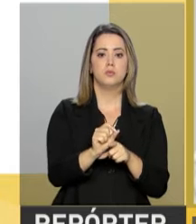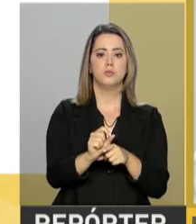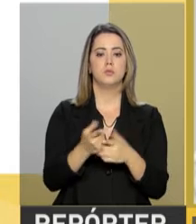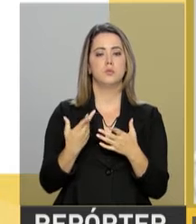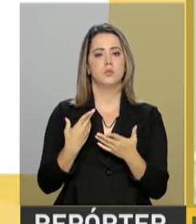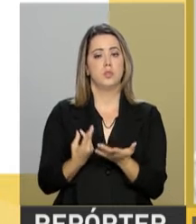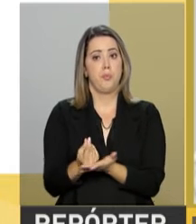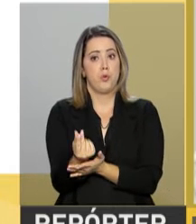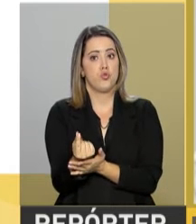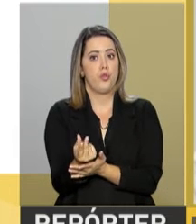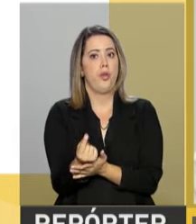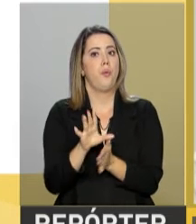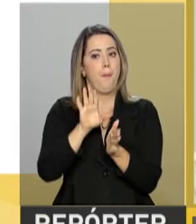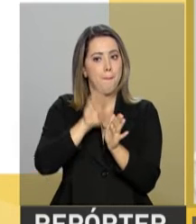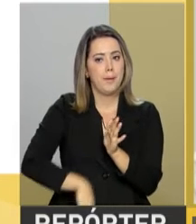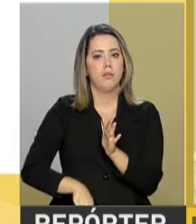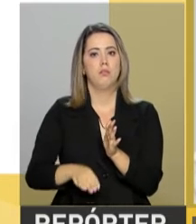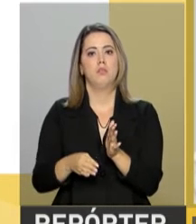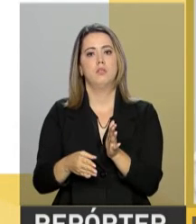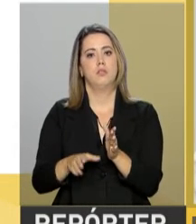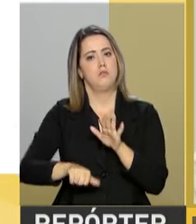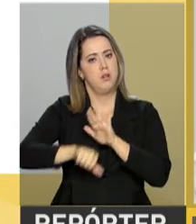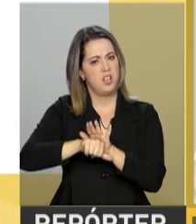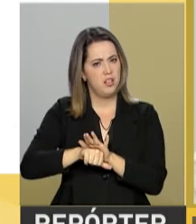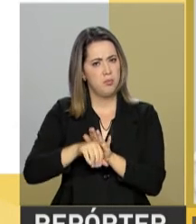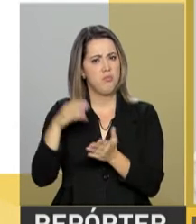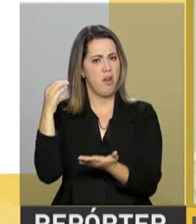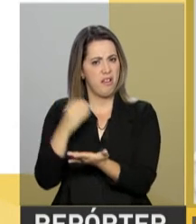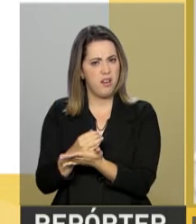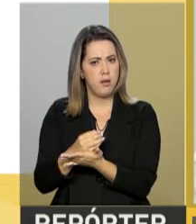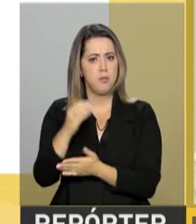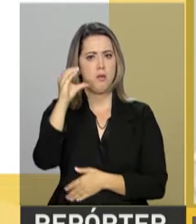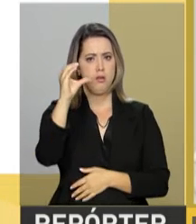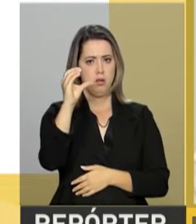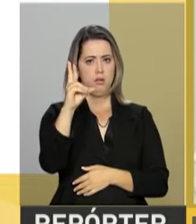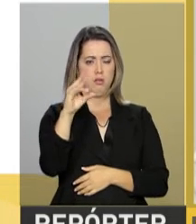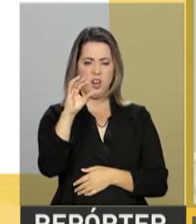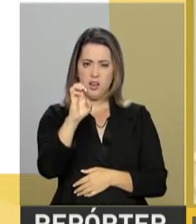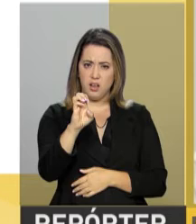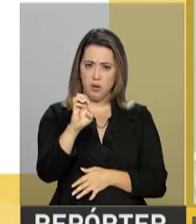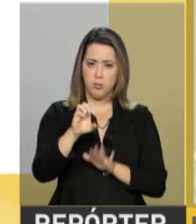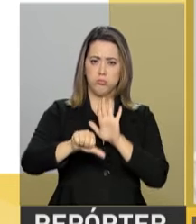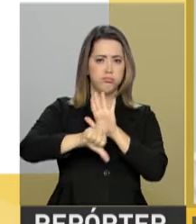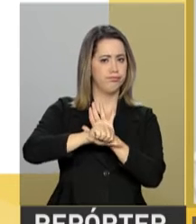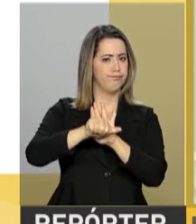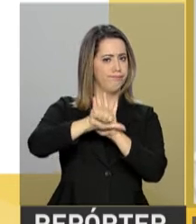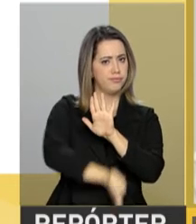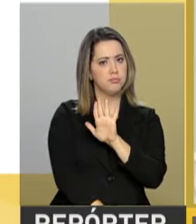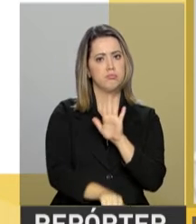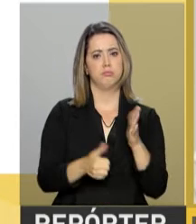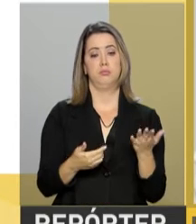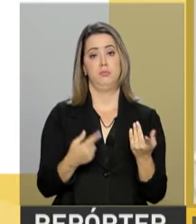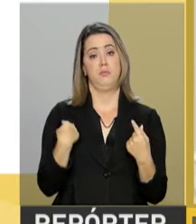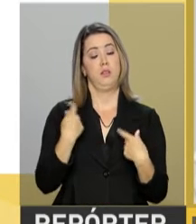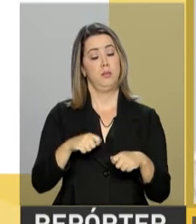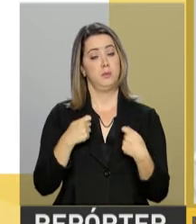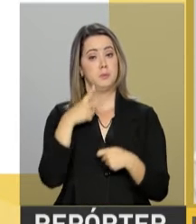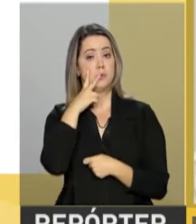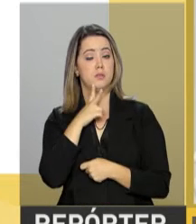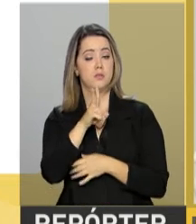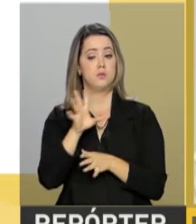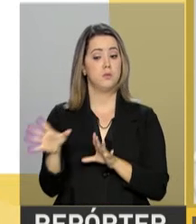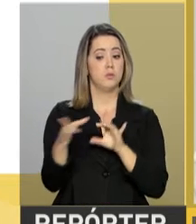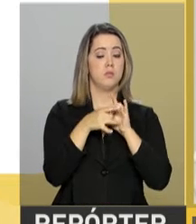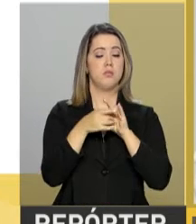seus recursos na segunda montanha um laboratório para ver e acompanhar essa questão dos fluxos financeiros vamos fazer um